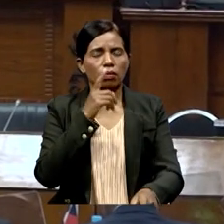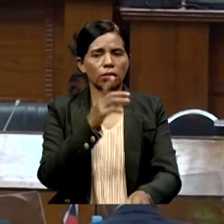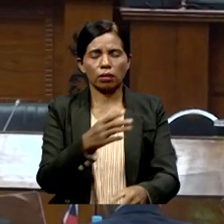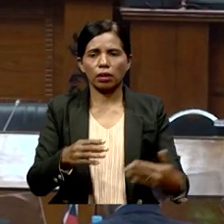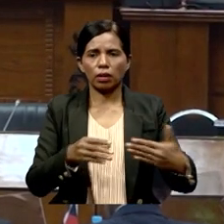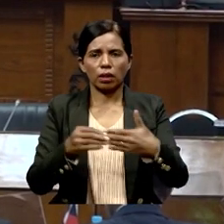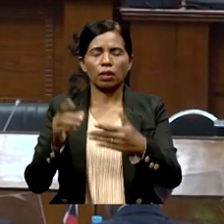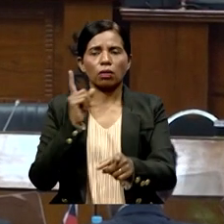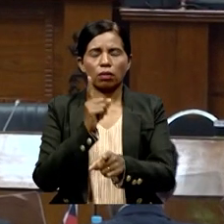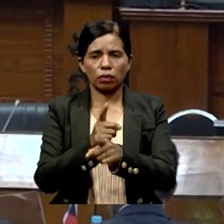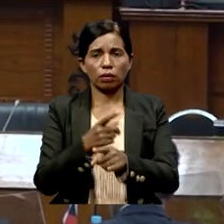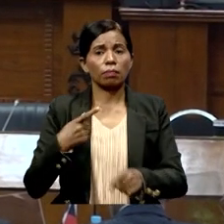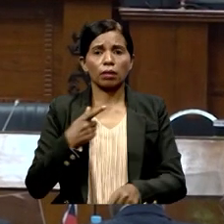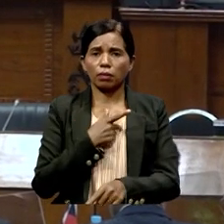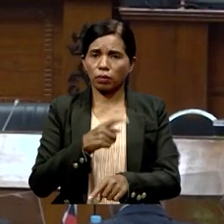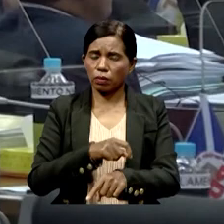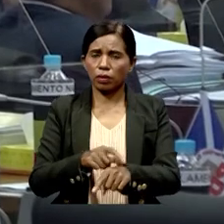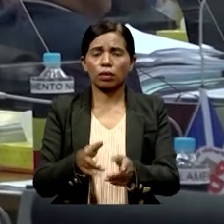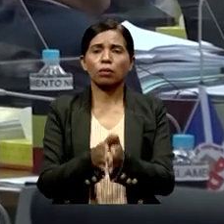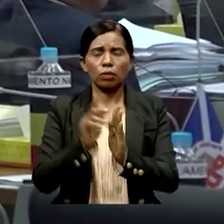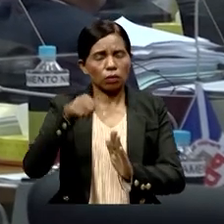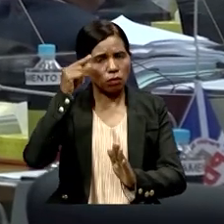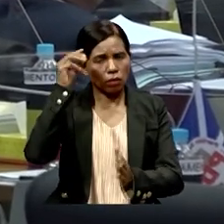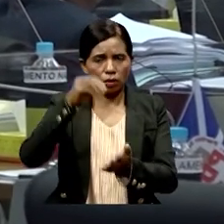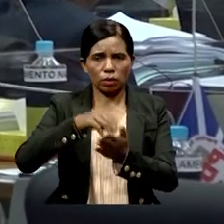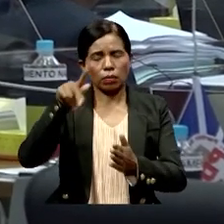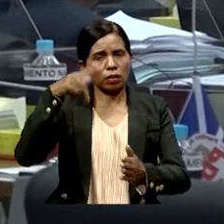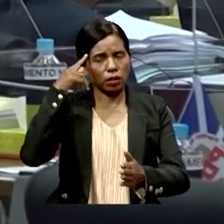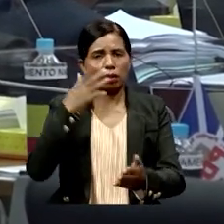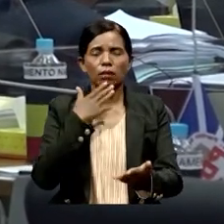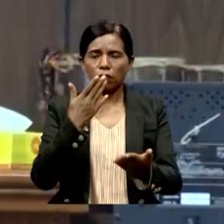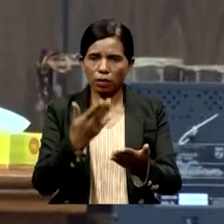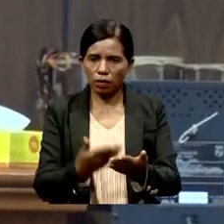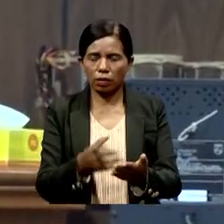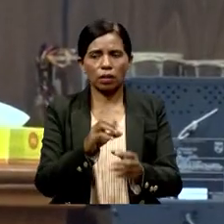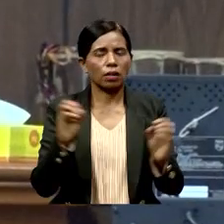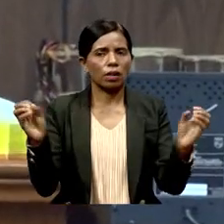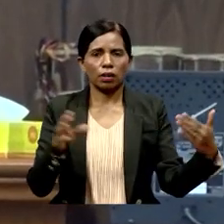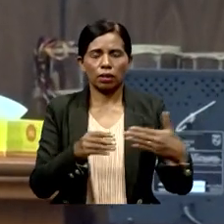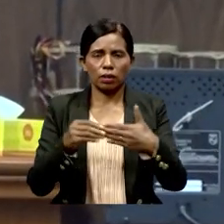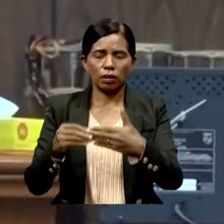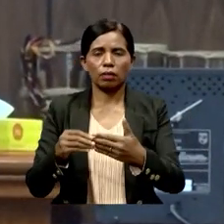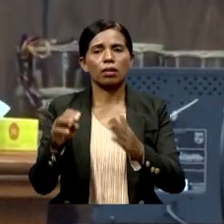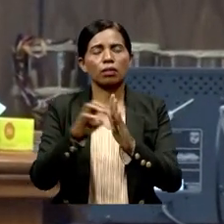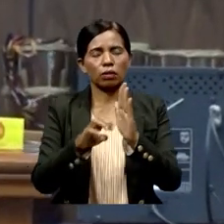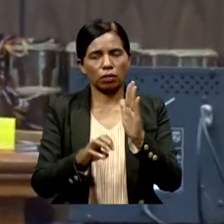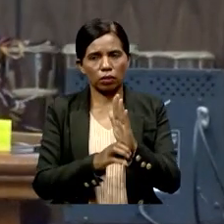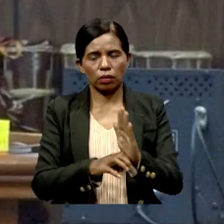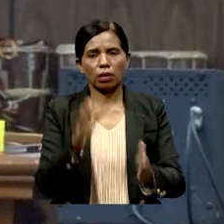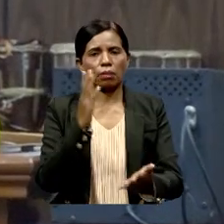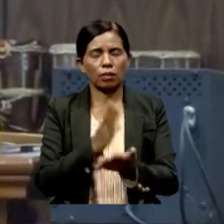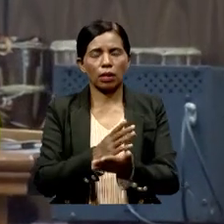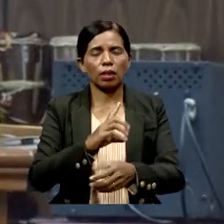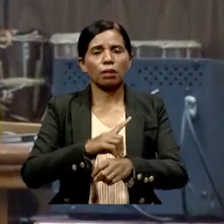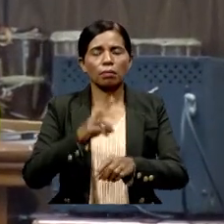Nune Parlamento Nasional husu Governo atu cria política ide diat, hodi reorganiza cidade de Dili, nebe la organizado no estruturado, hodi evita inundação